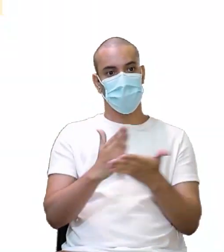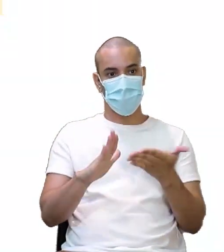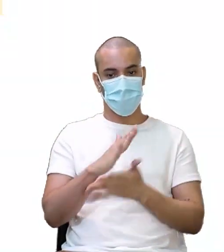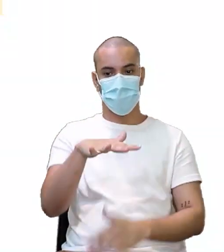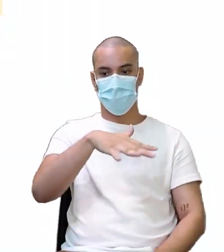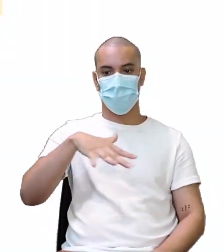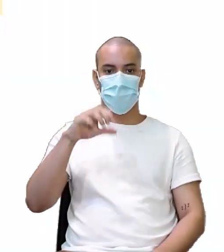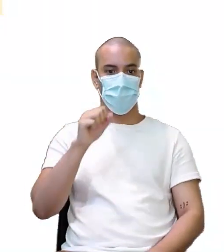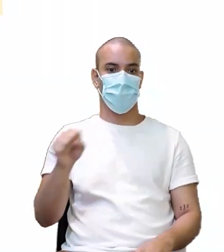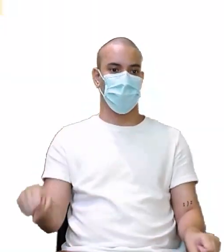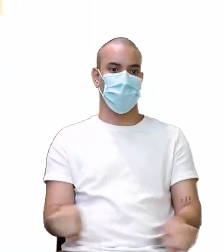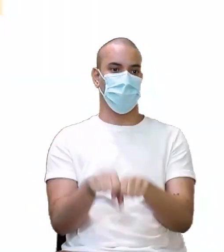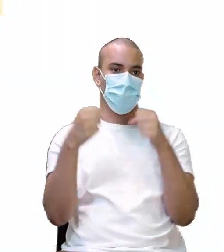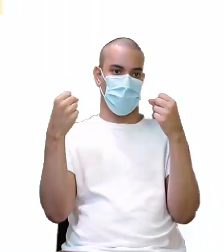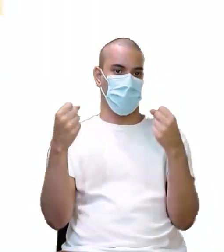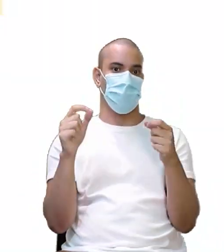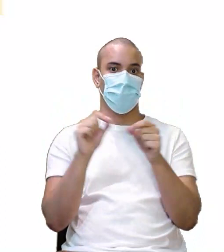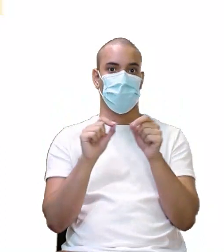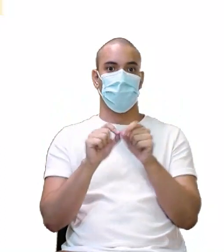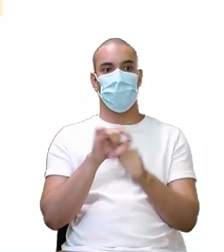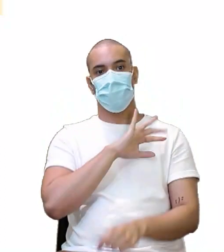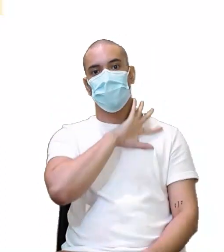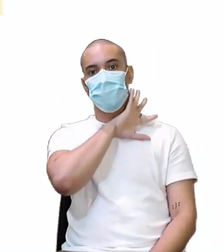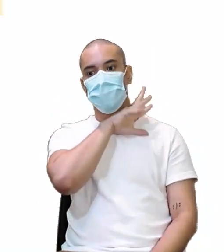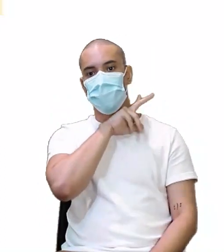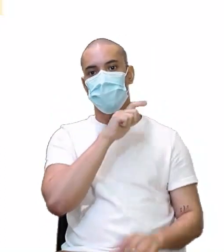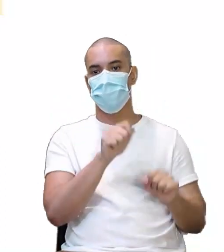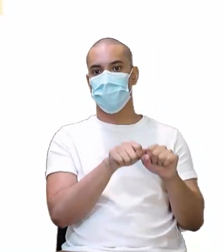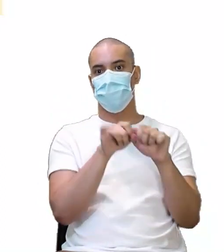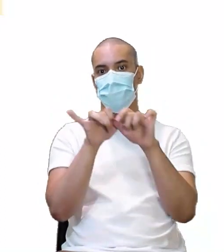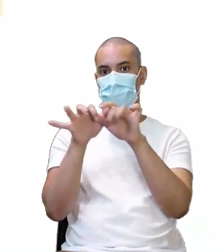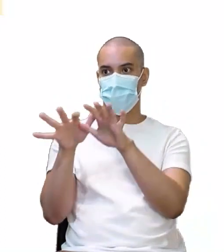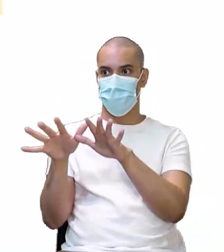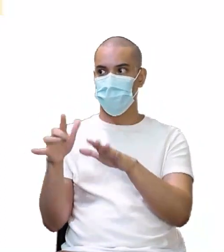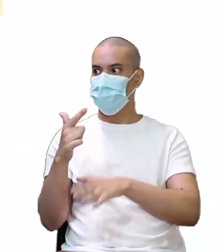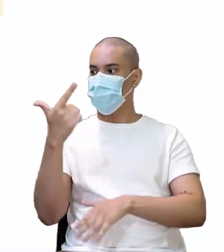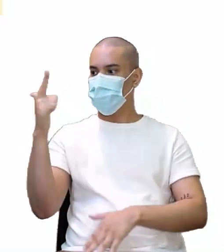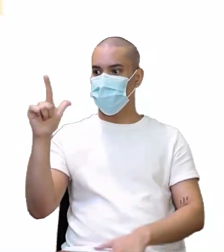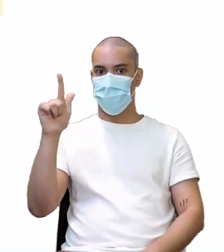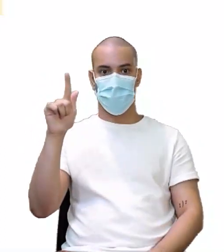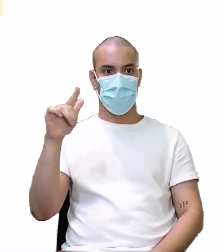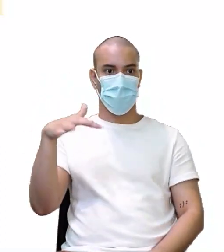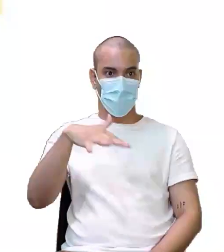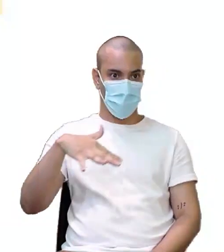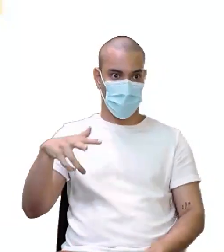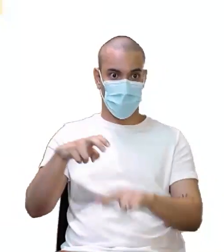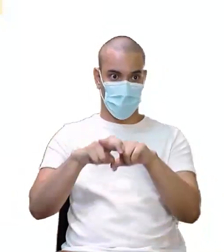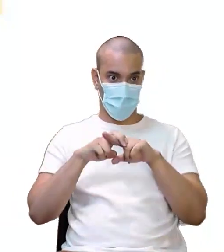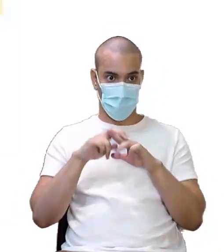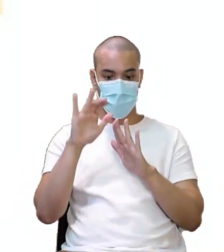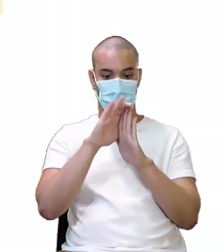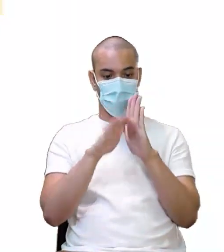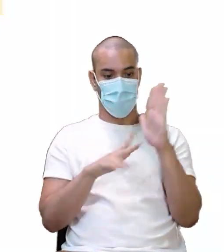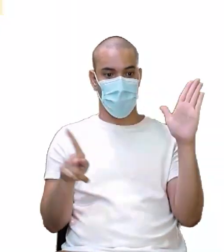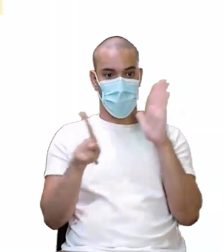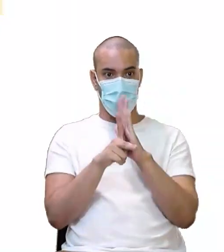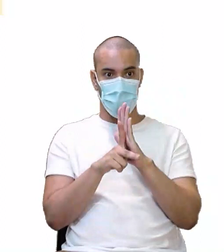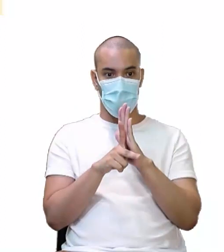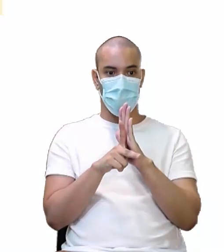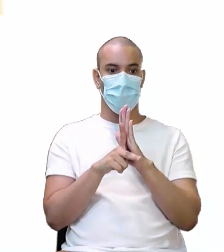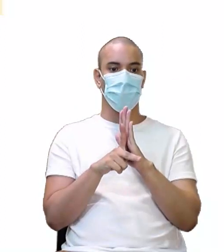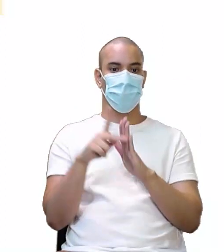podem ser destruídos, fazendo com que esses animais migrem de uma determinada região para outra. Então, os fatores abióticos,